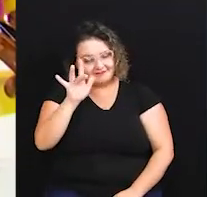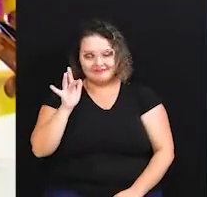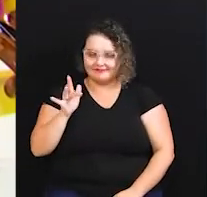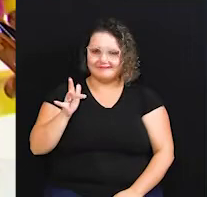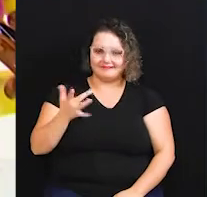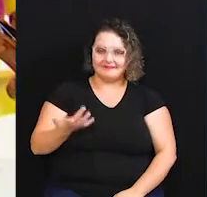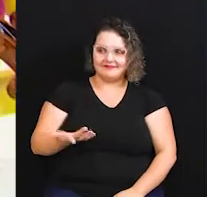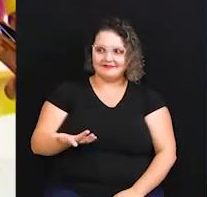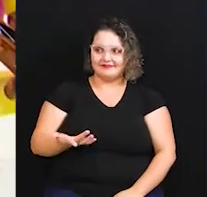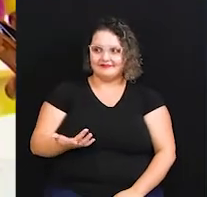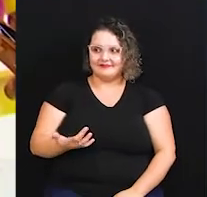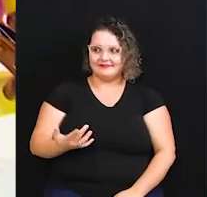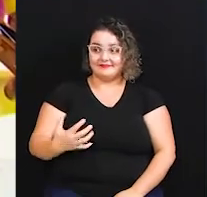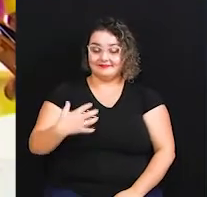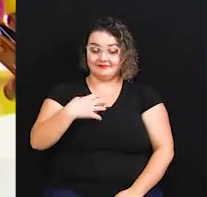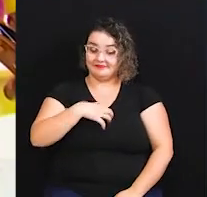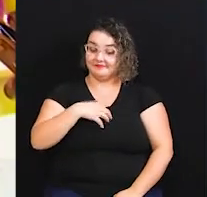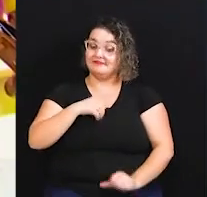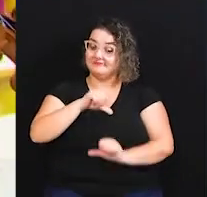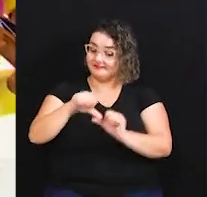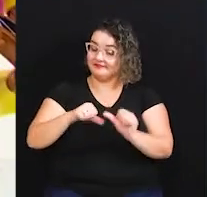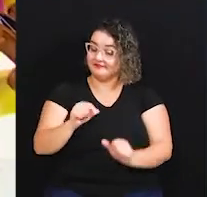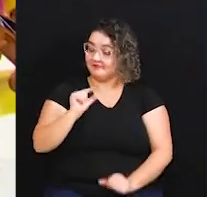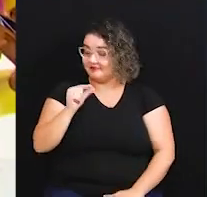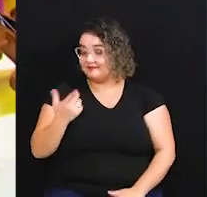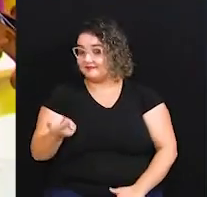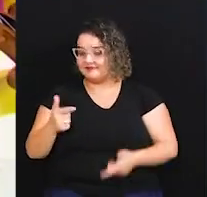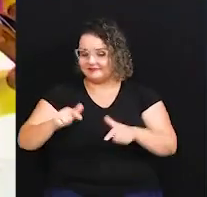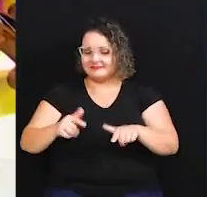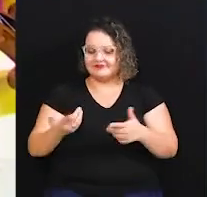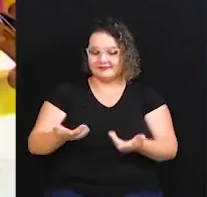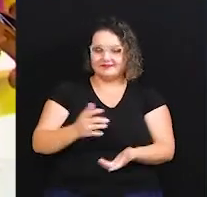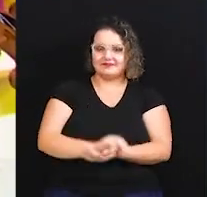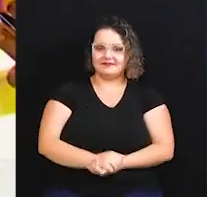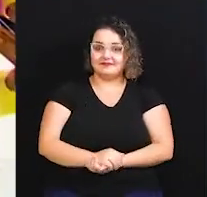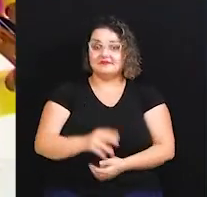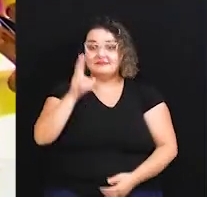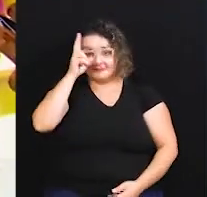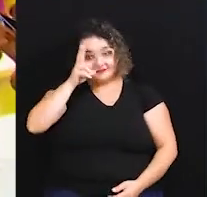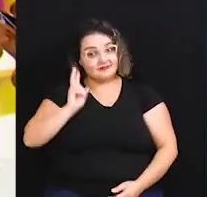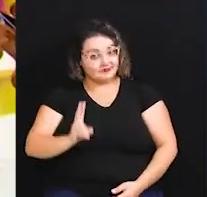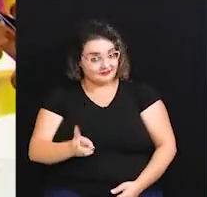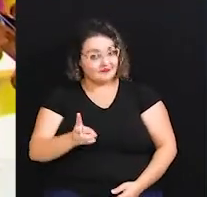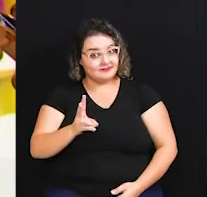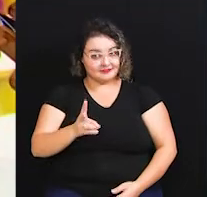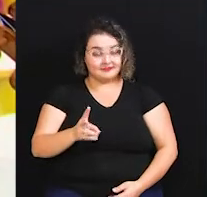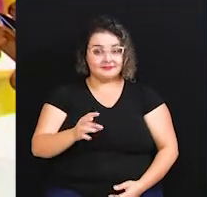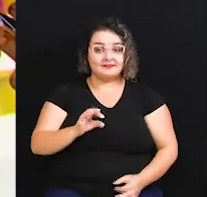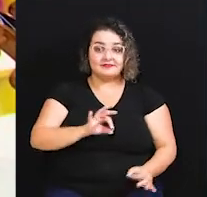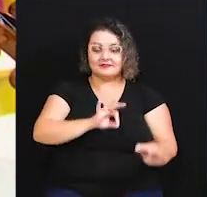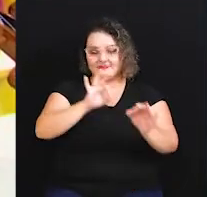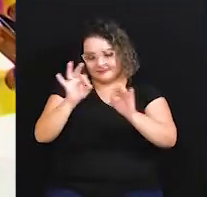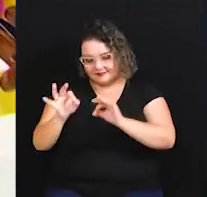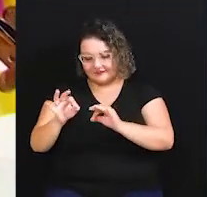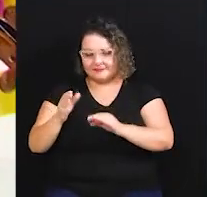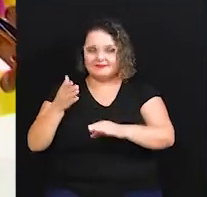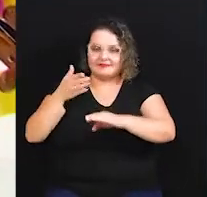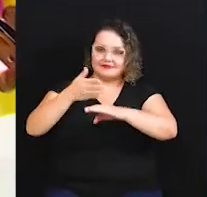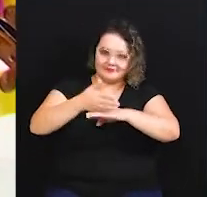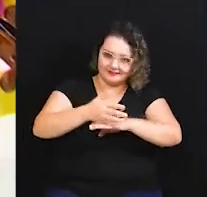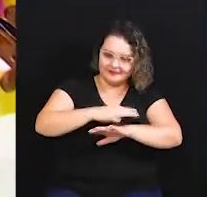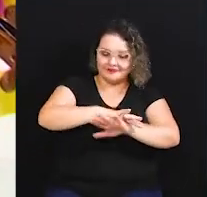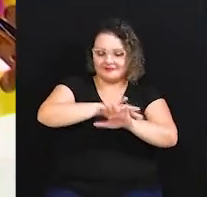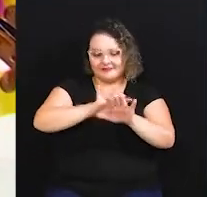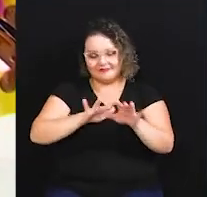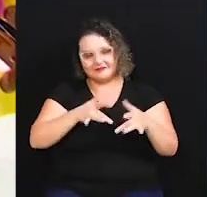aí vocês, assim como eu me senti transformada um pouco aqui nesse espaço. Lembrando sempre que vocês podem revisitar